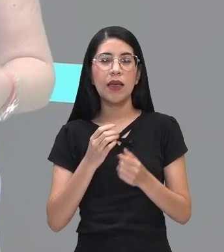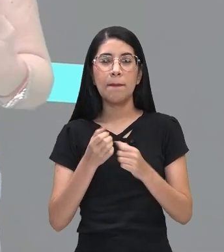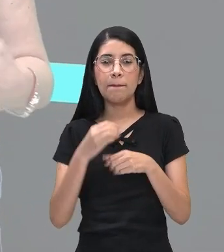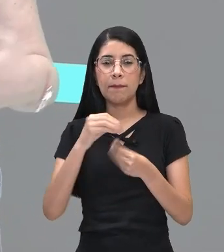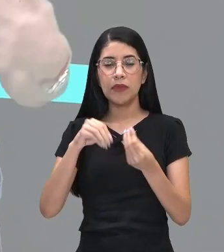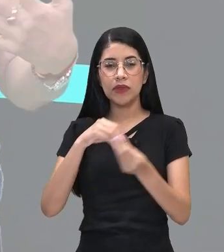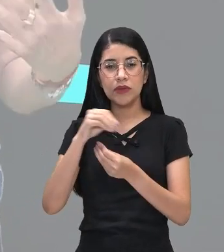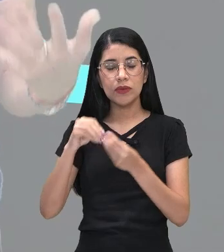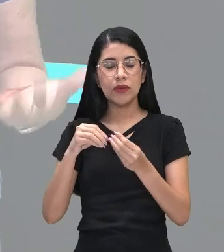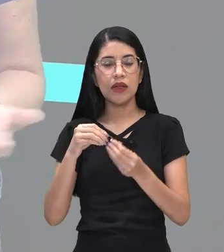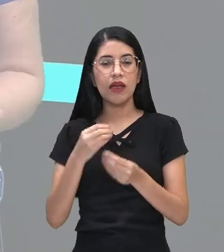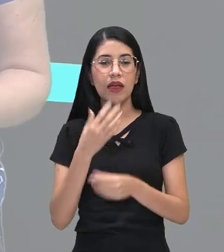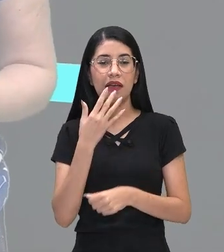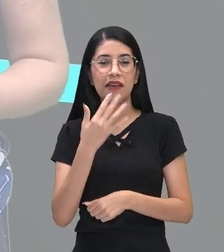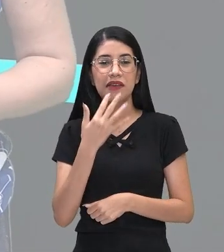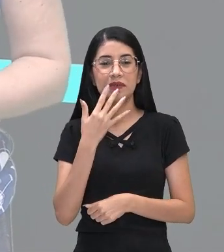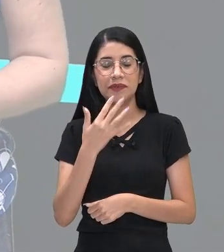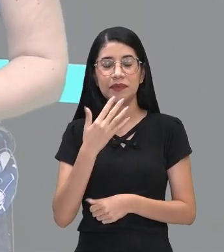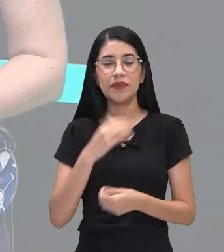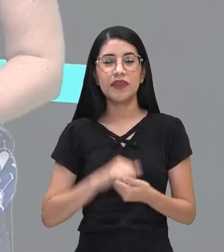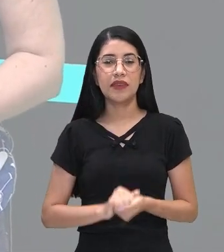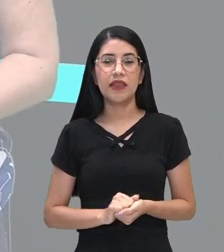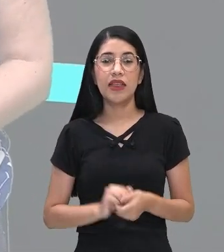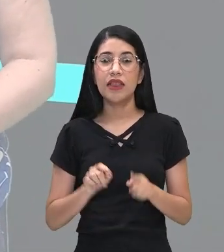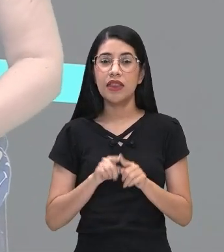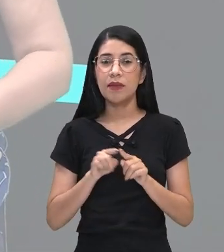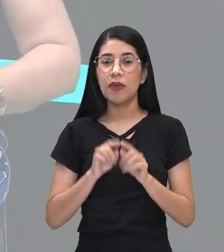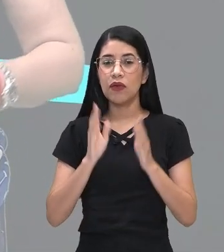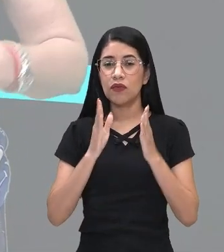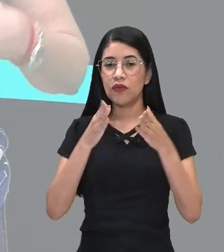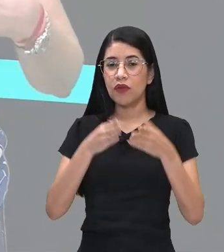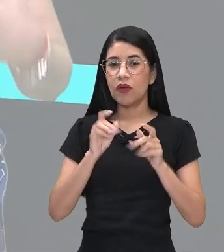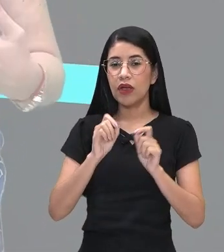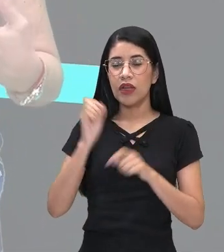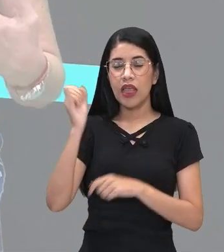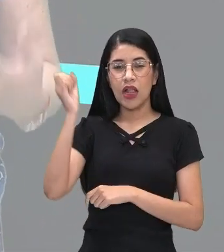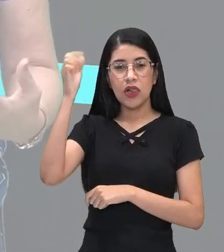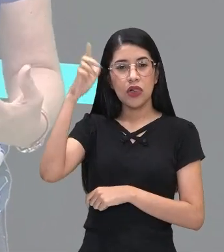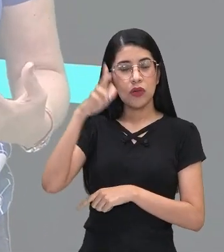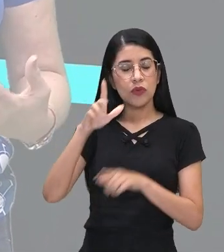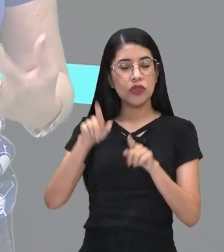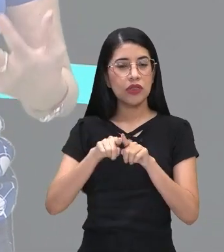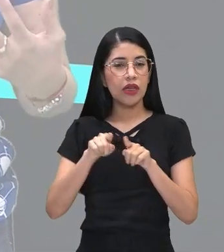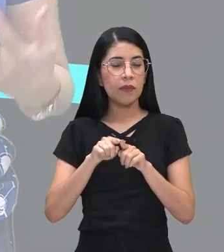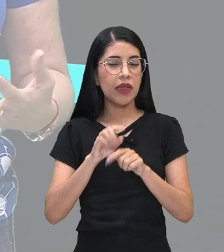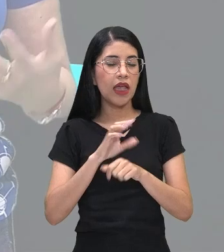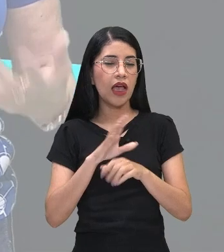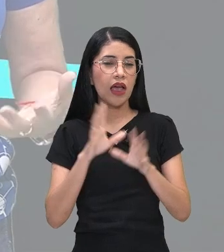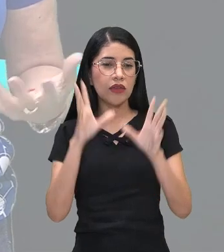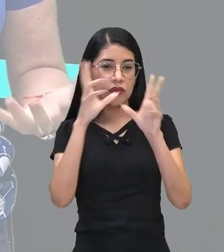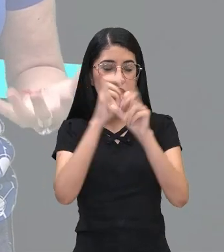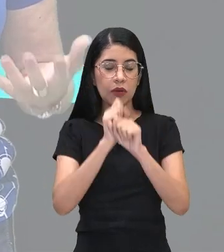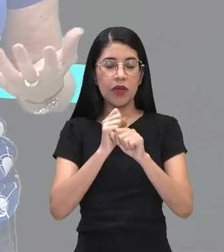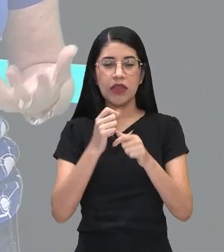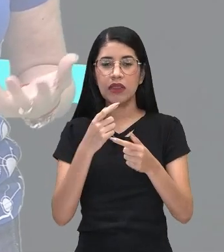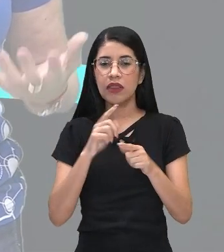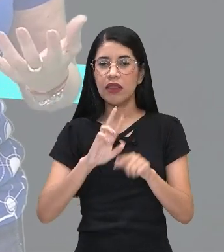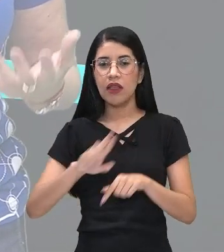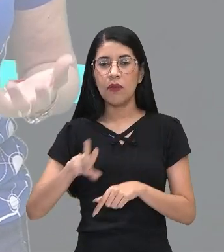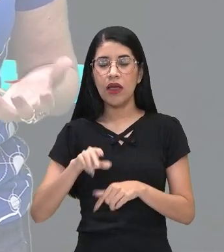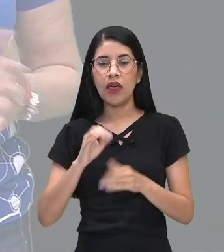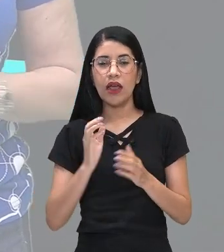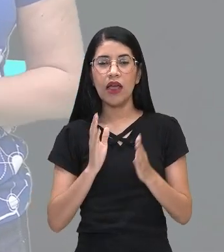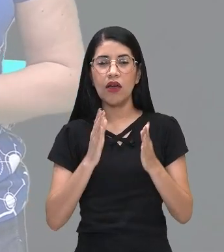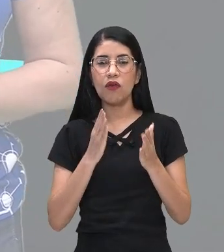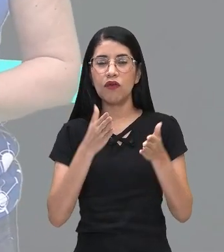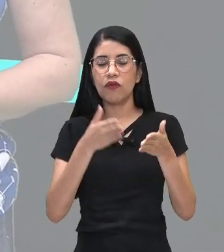de luz, sombras, pois não havia a menor intenção de imitar a natureza, como vocês podem ver